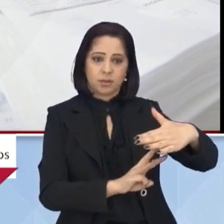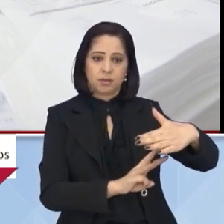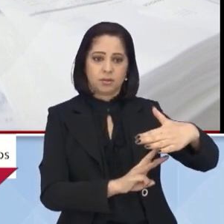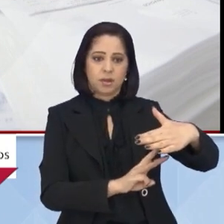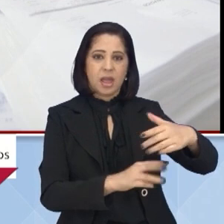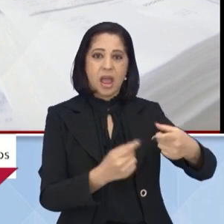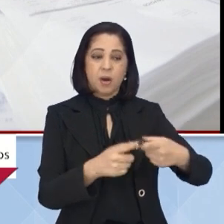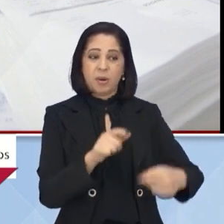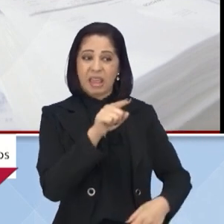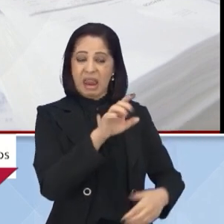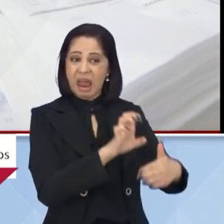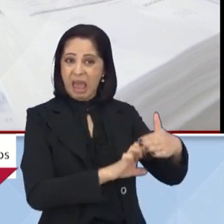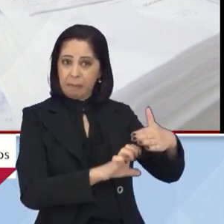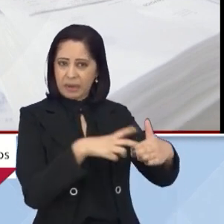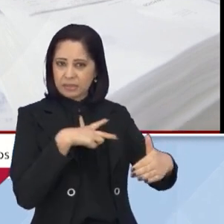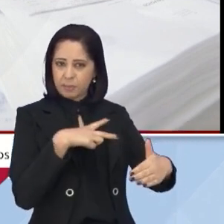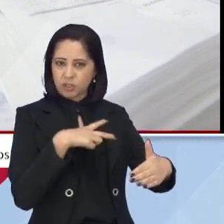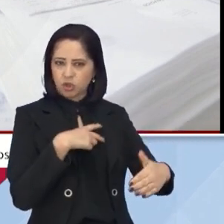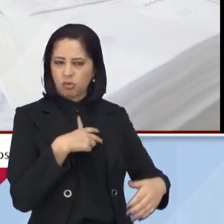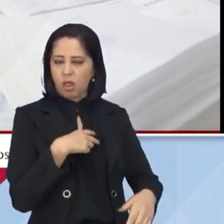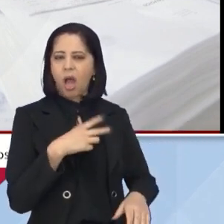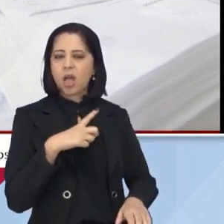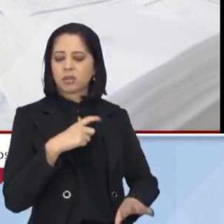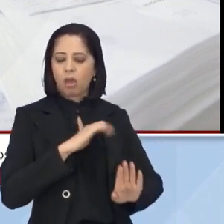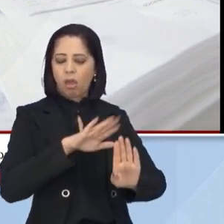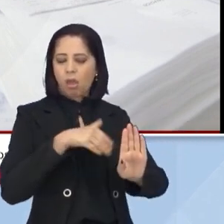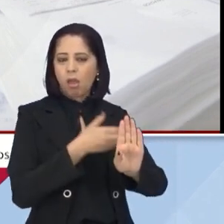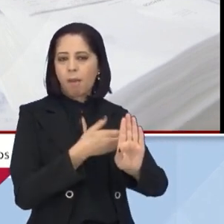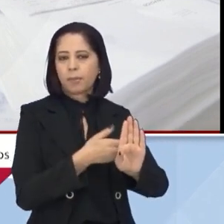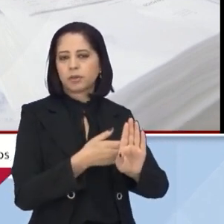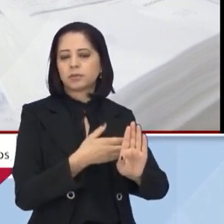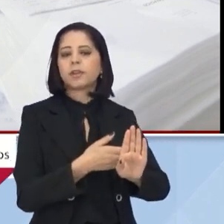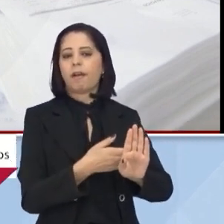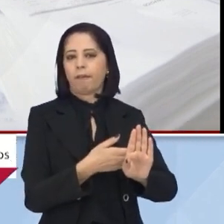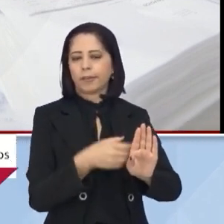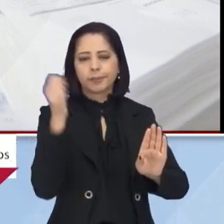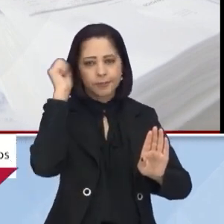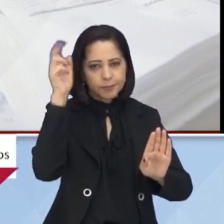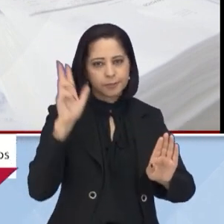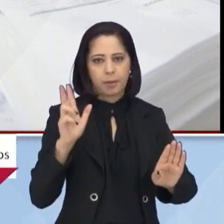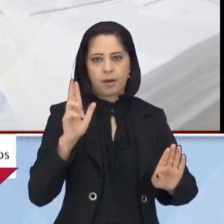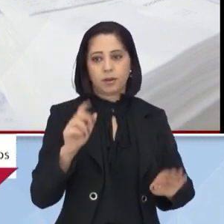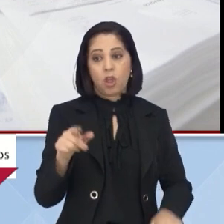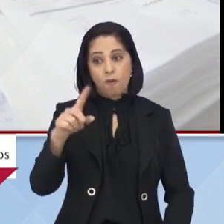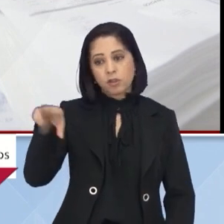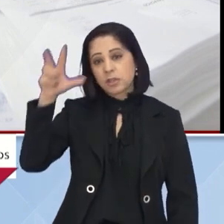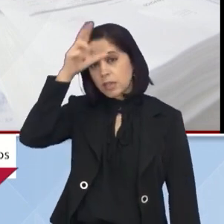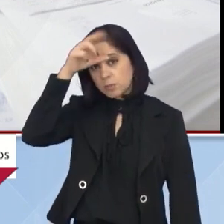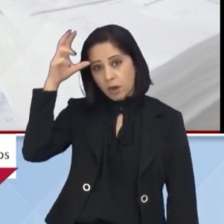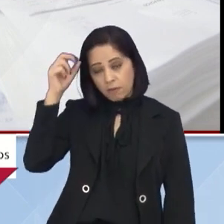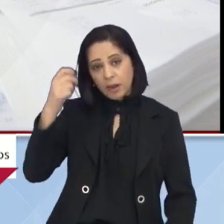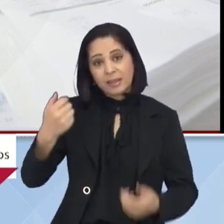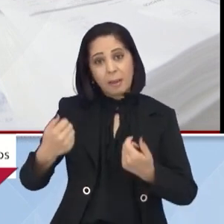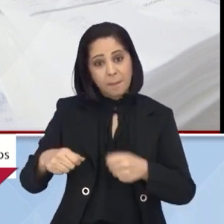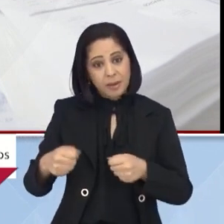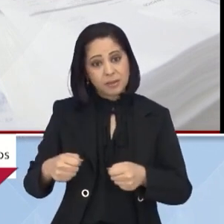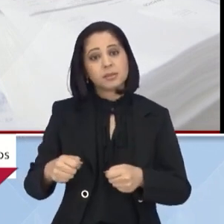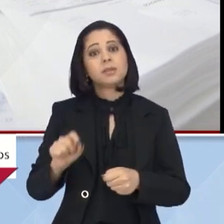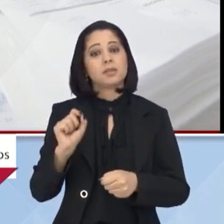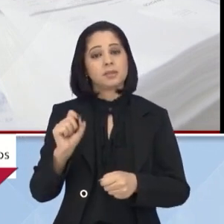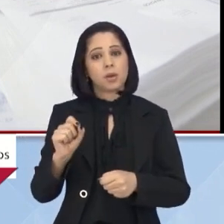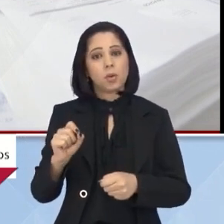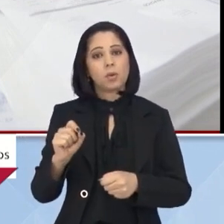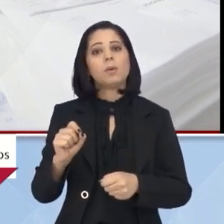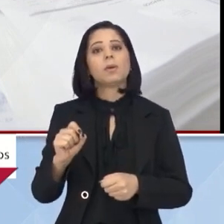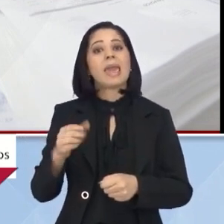os interesses individuais delas Vocês precisam garantir que ao transferir esse valor ele está sendo bem empregado na